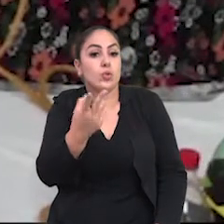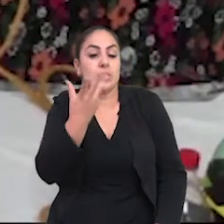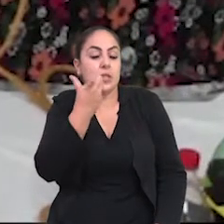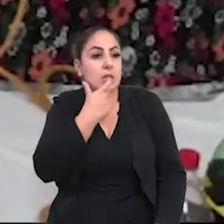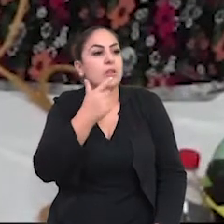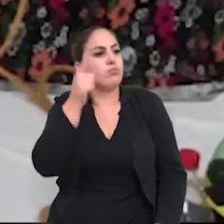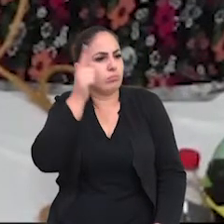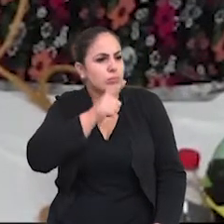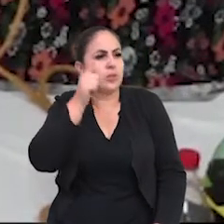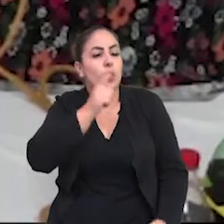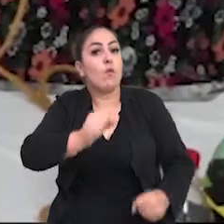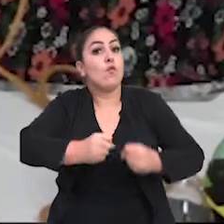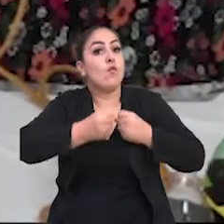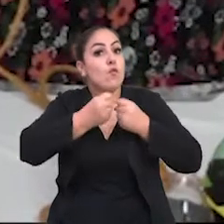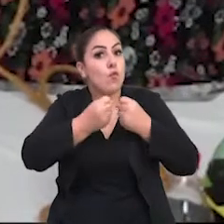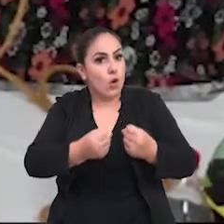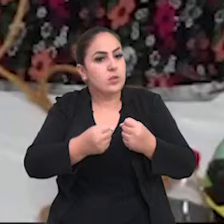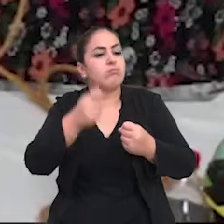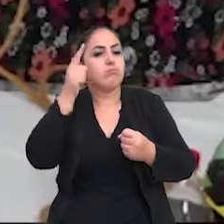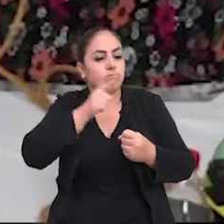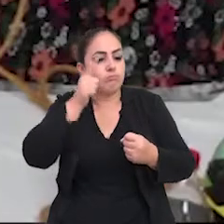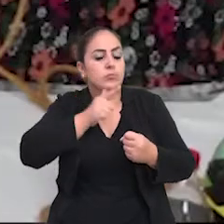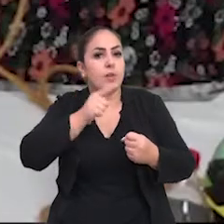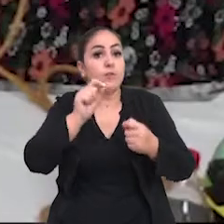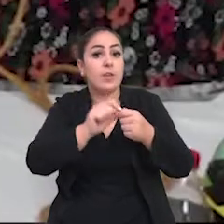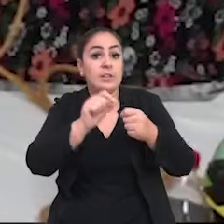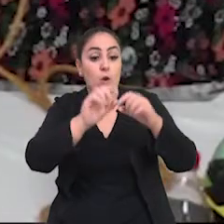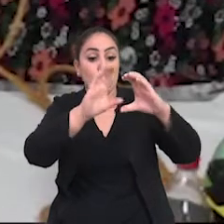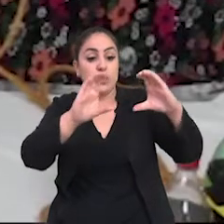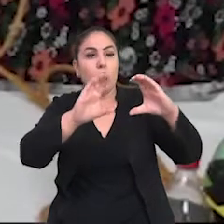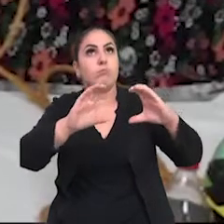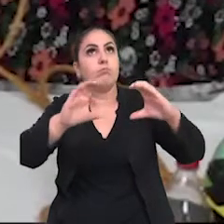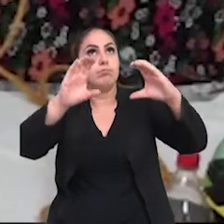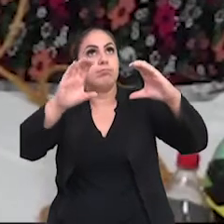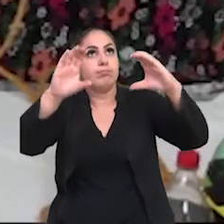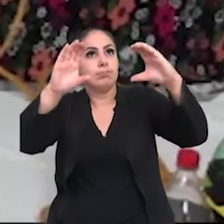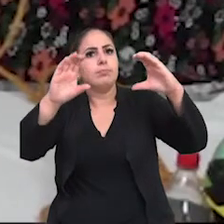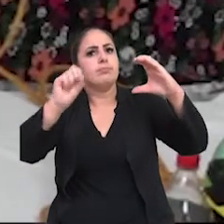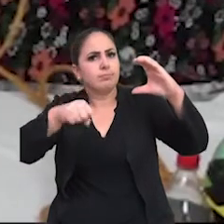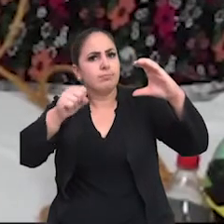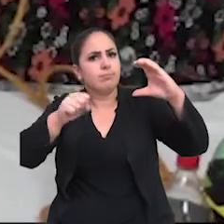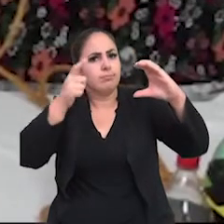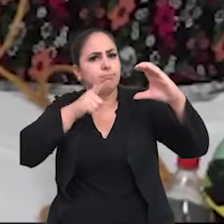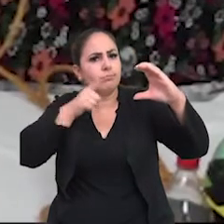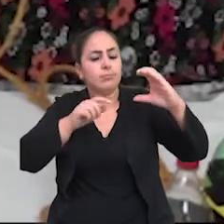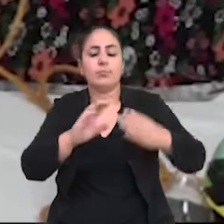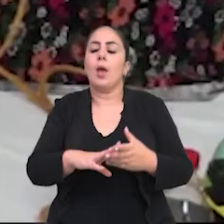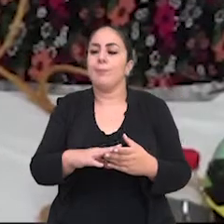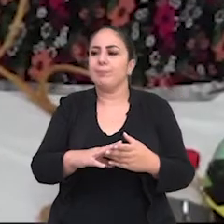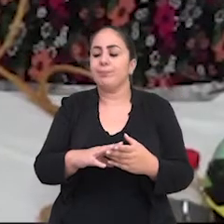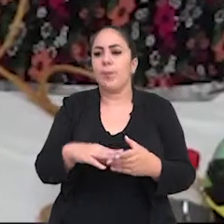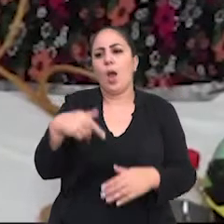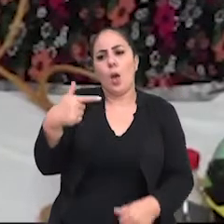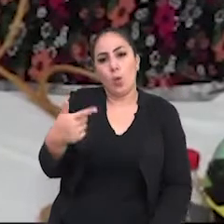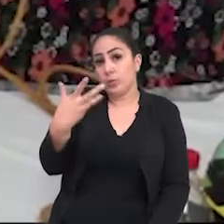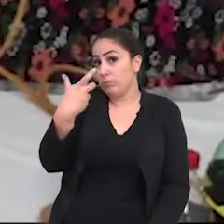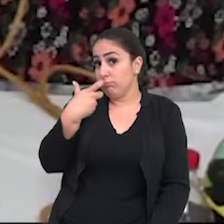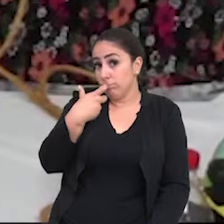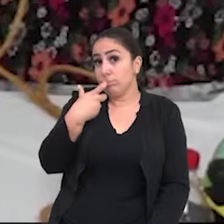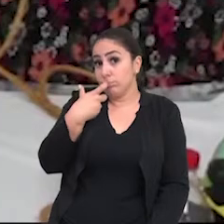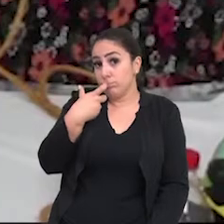12 crianças. A gente vai ter muita força e vai conseguir fazer o céu subir sim, sem dúvida nenhuma. As